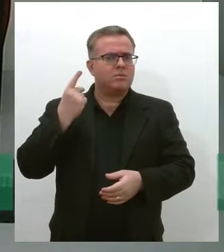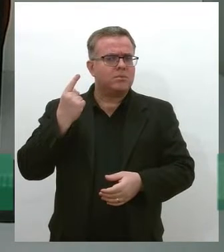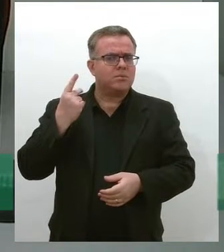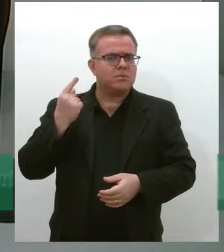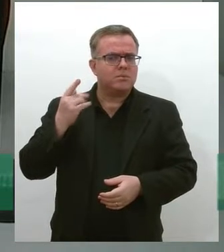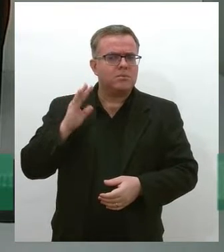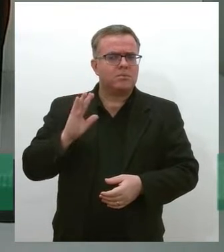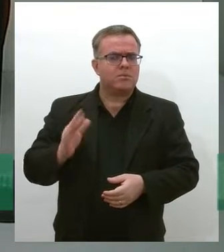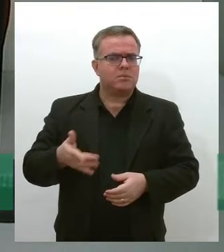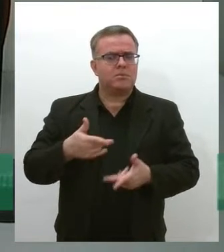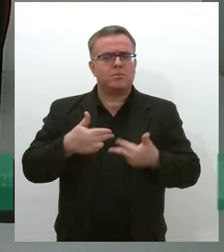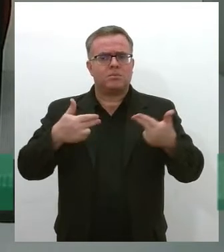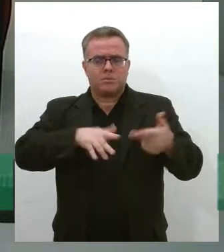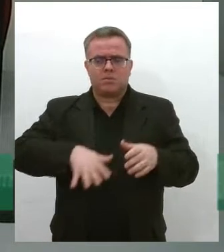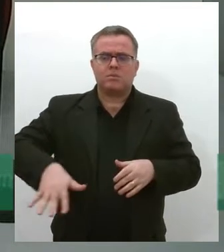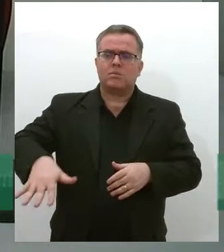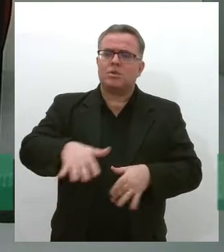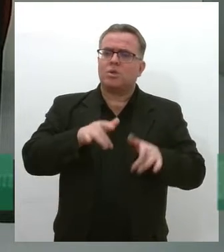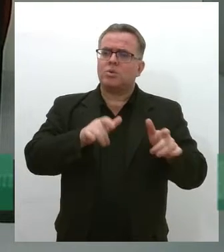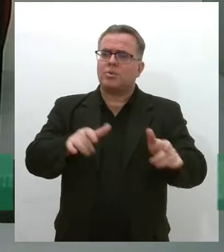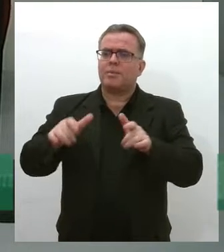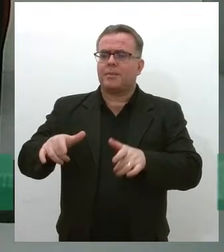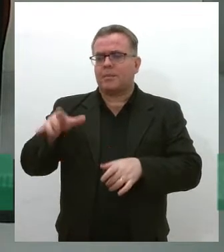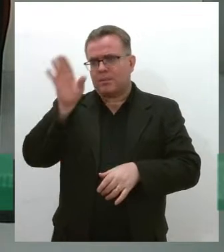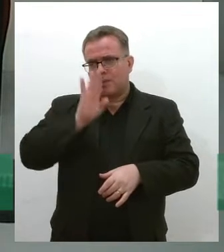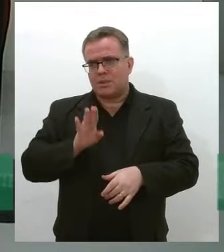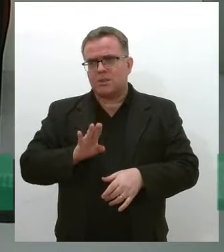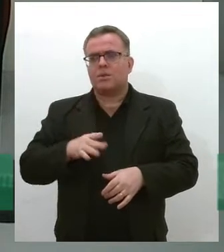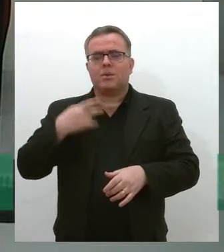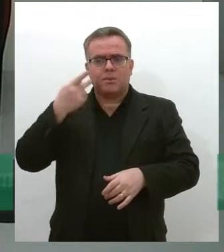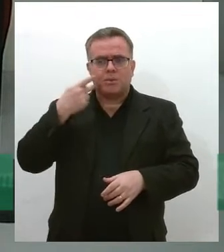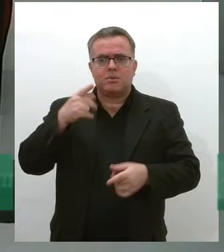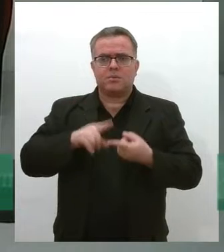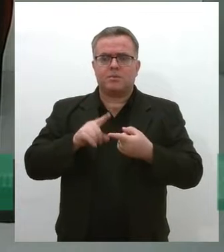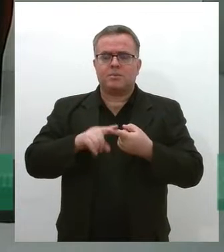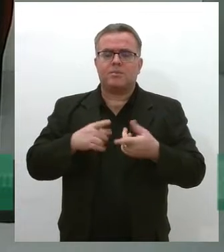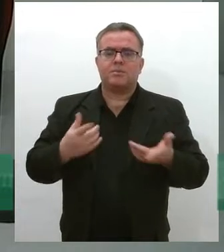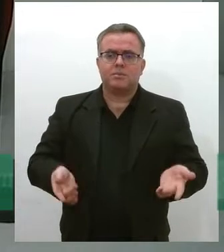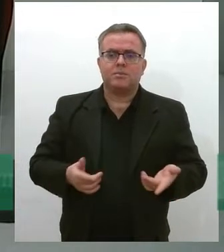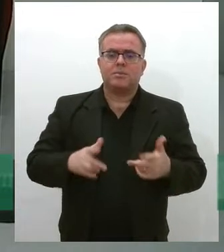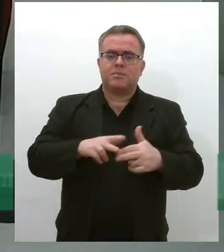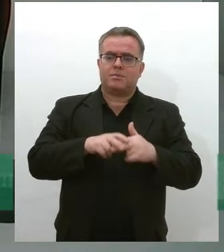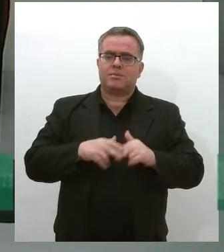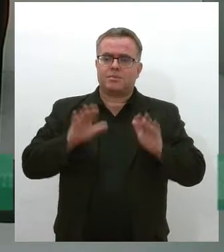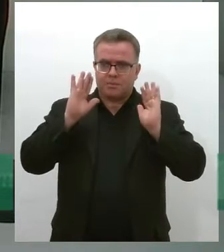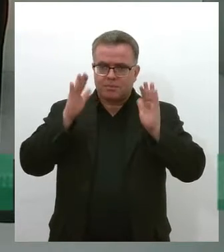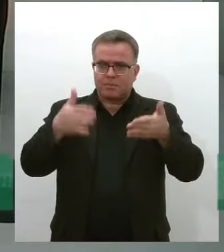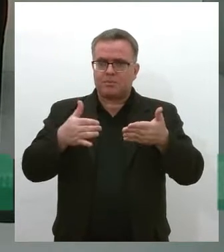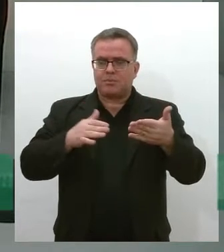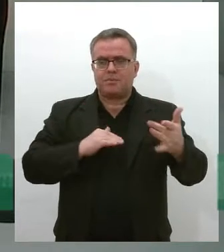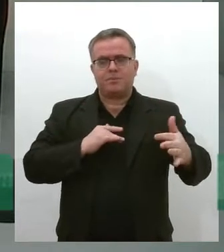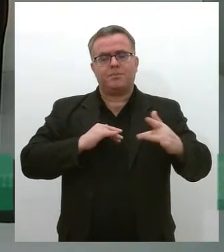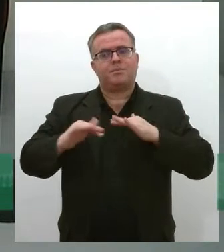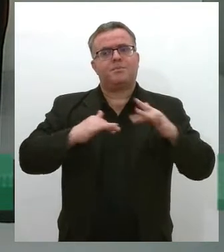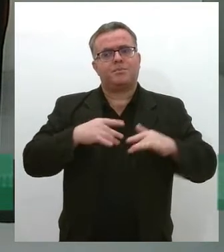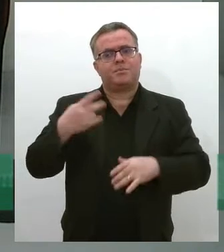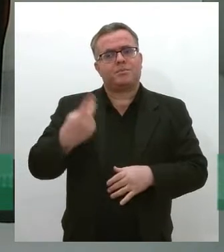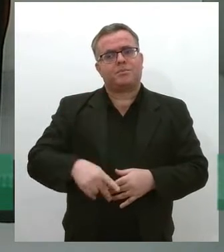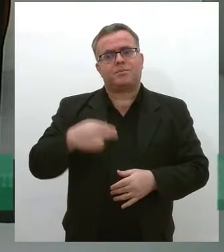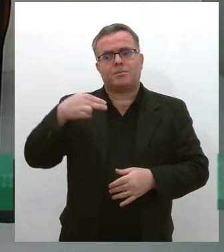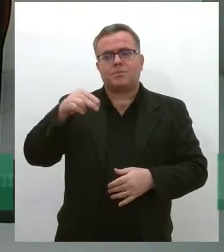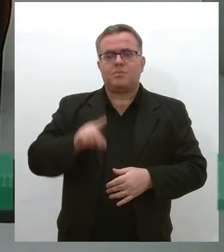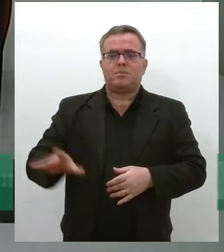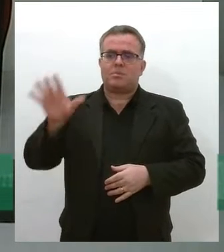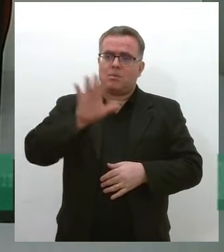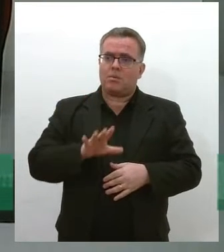territoriais e políticas do Brasil. Gostaria de começar aí focando nesse movimento nordestino de independência e